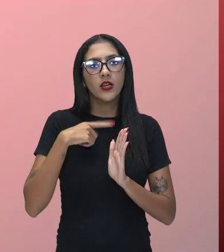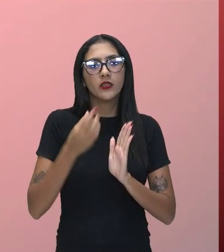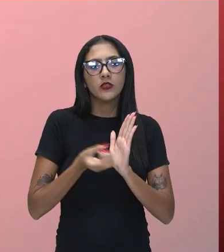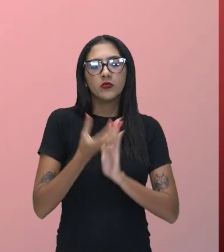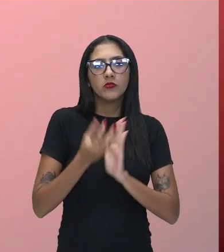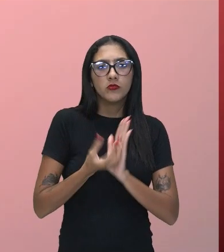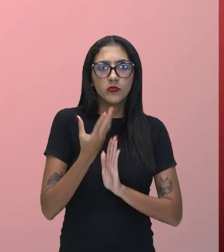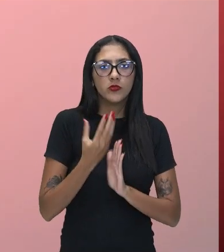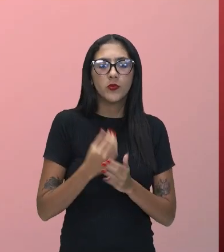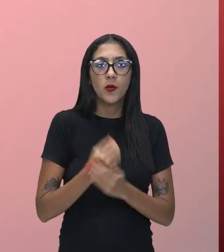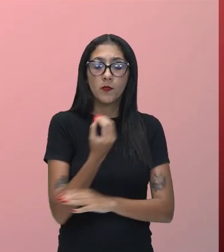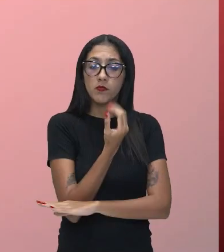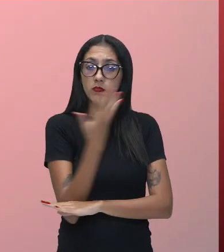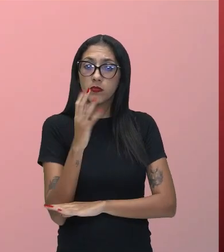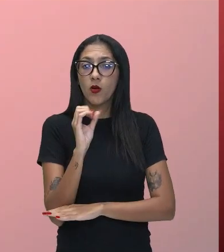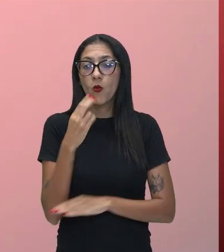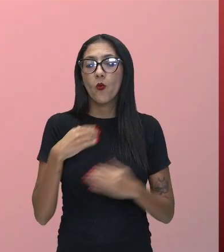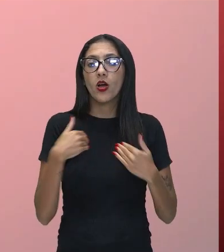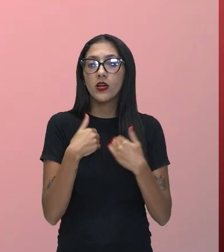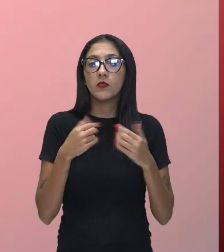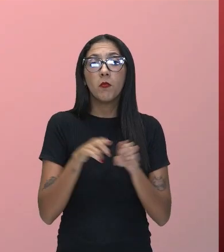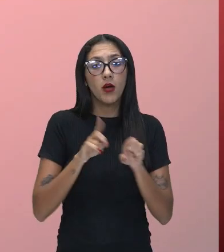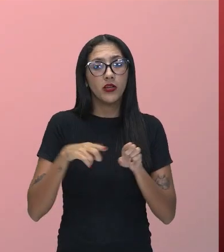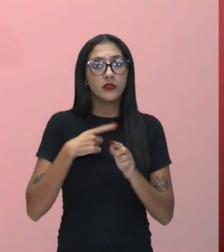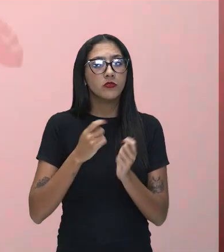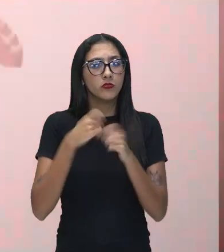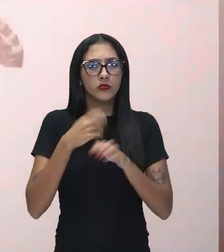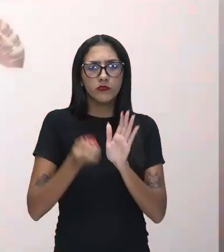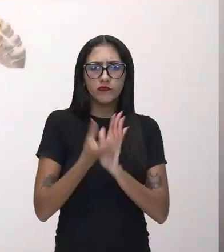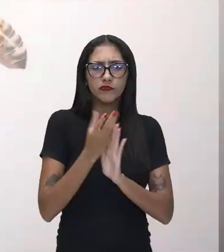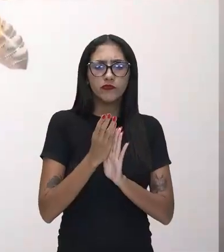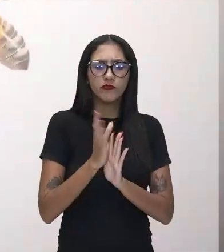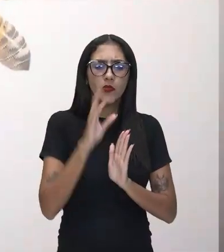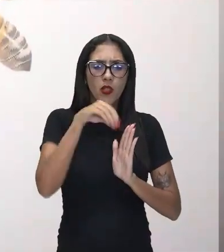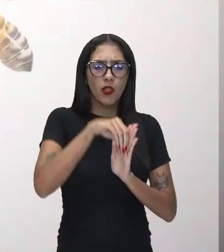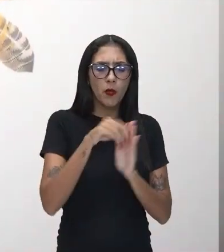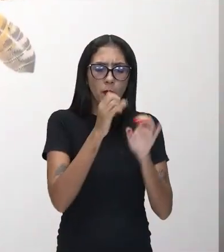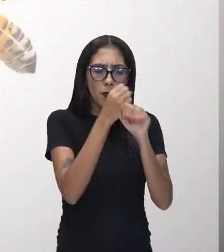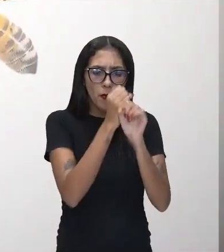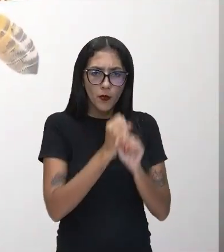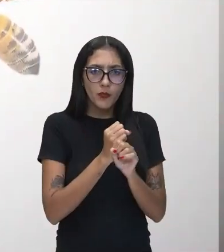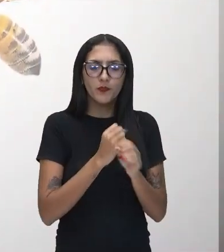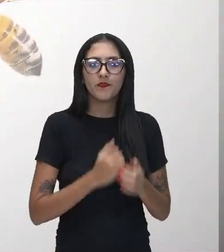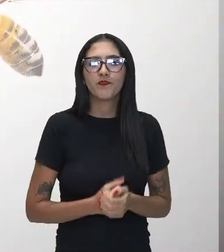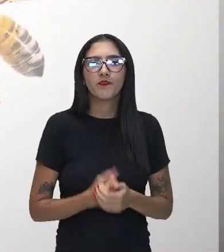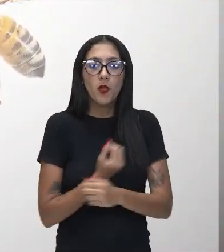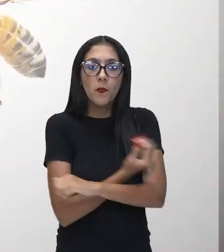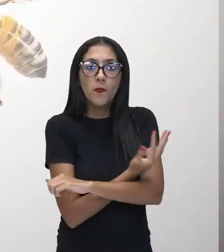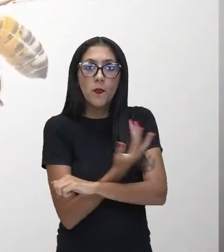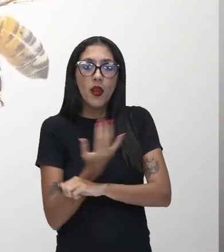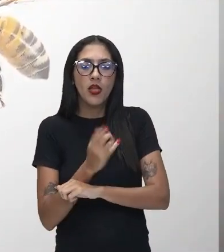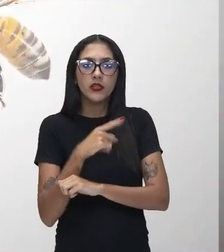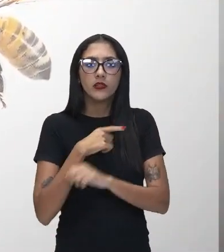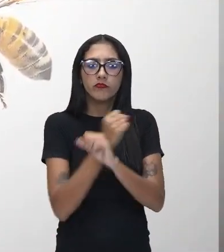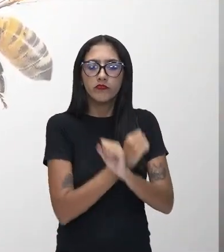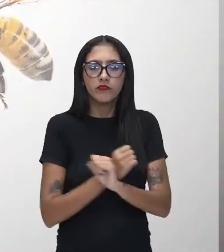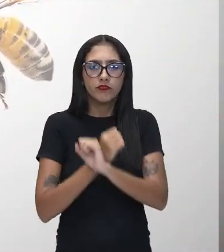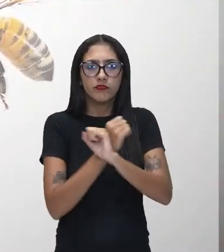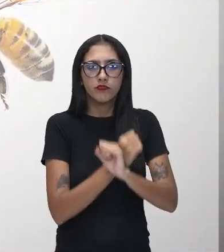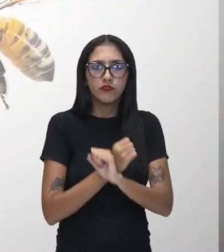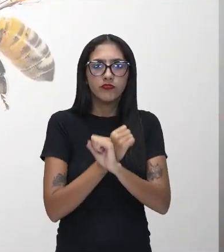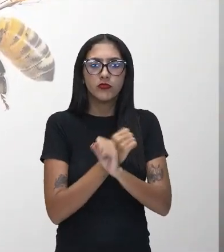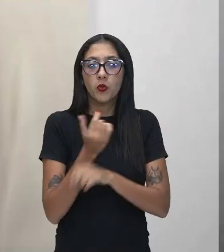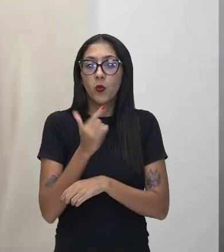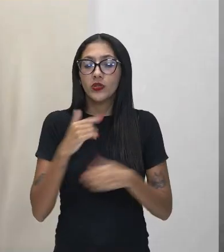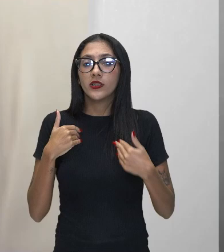animal, mas também podem ser sintetizados em laboratório. Nas plantas têm a função de defesa contra insetos e animais